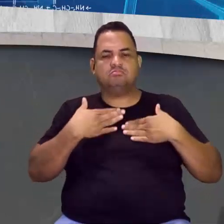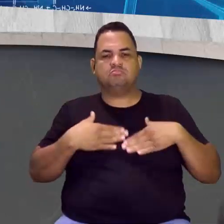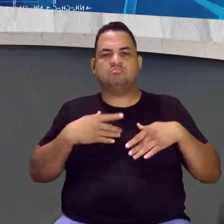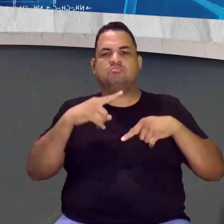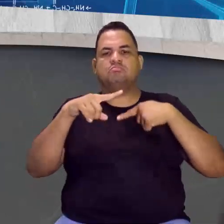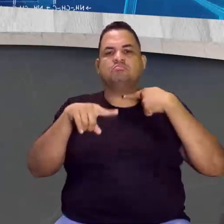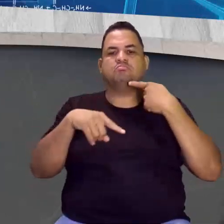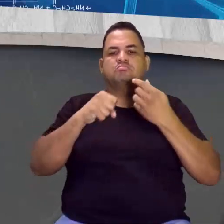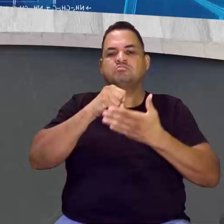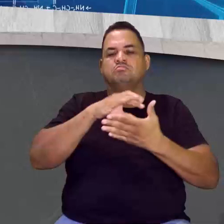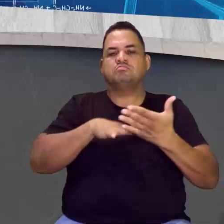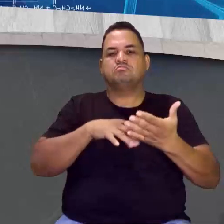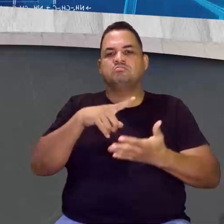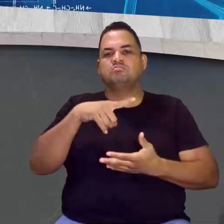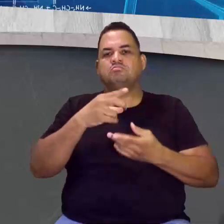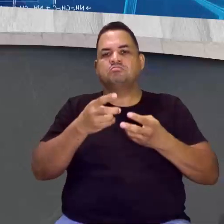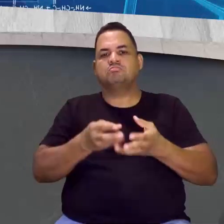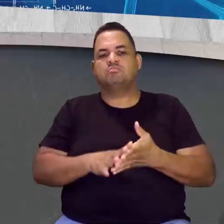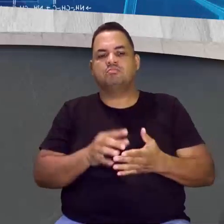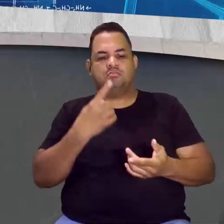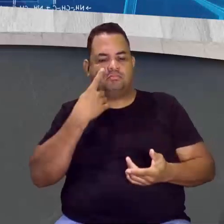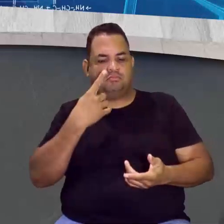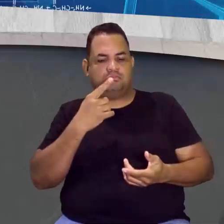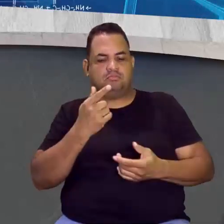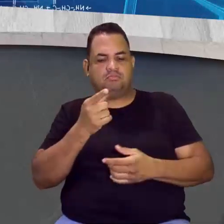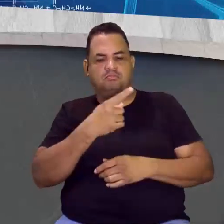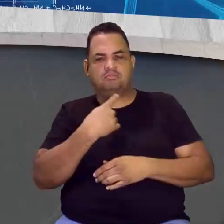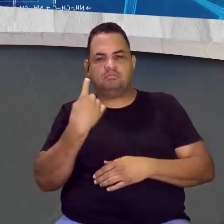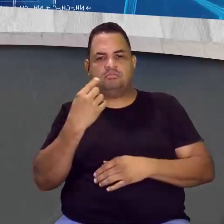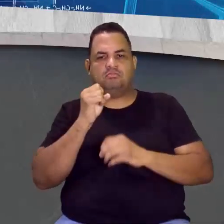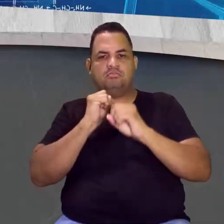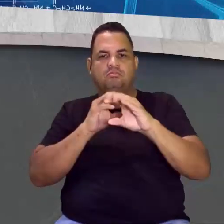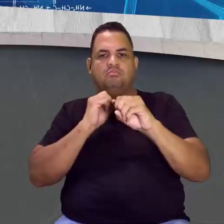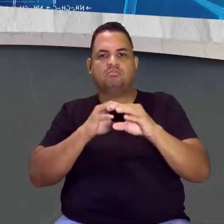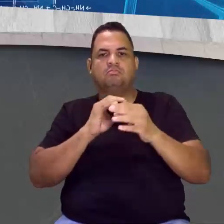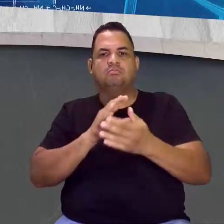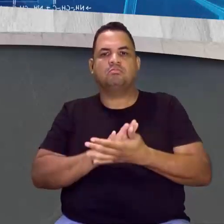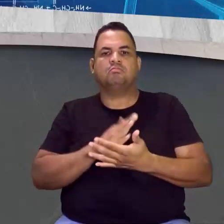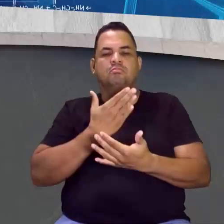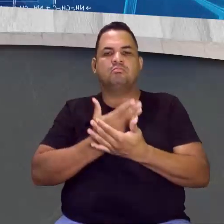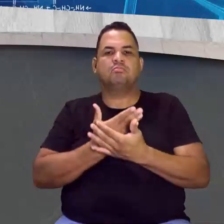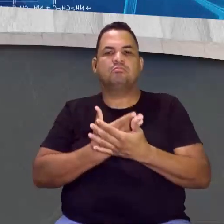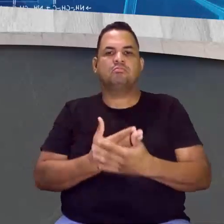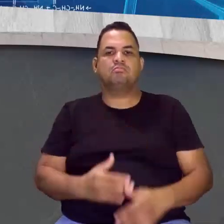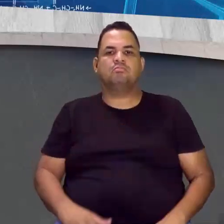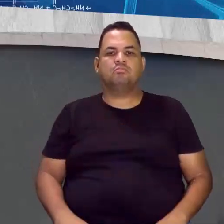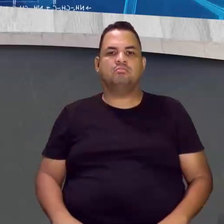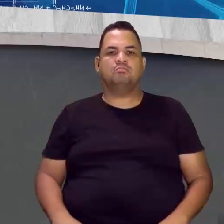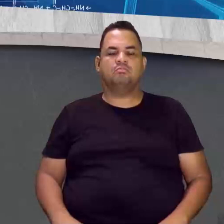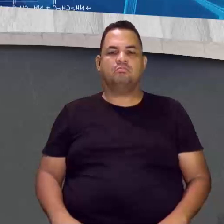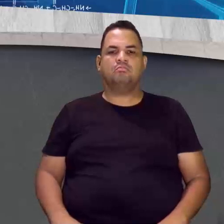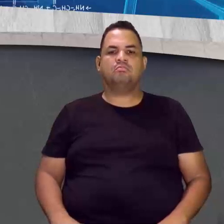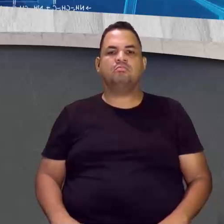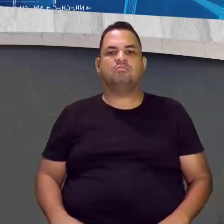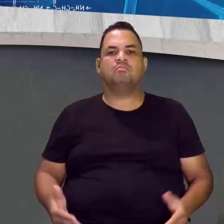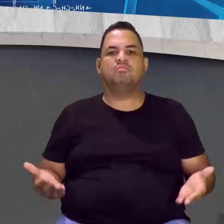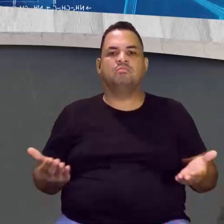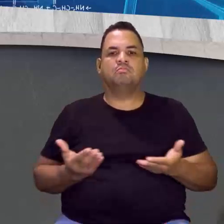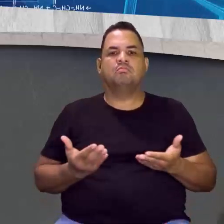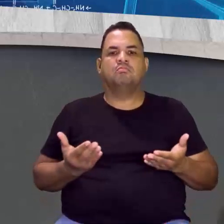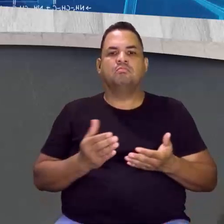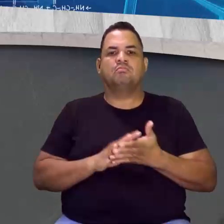nas alternativas vocês têm que observar o que nós ensinamos durante as aulas, não é isso? Então vamos lá agora para o